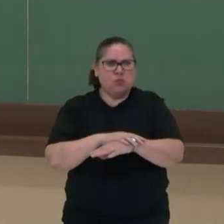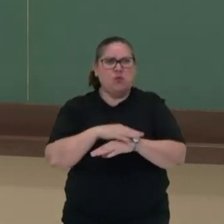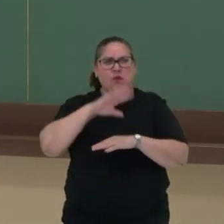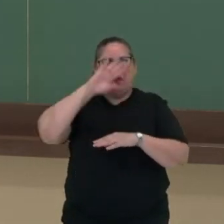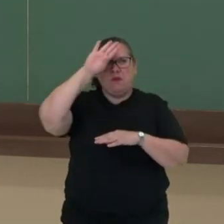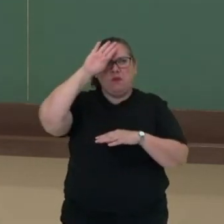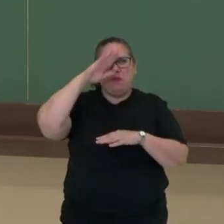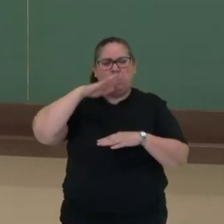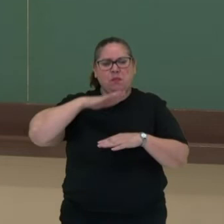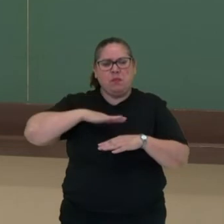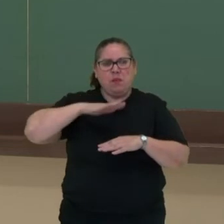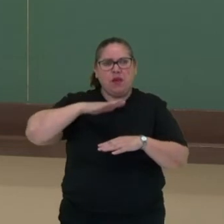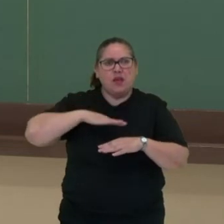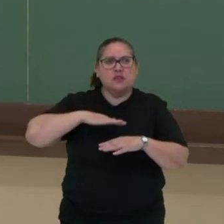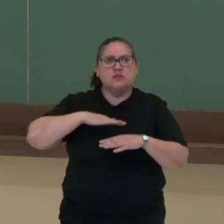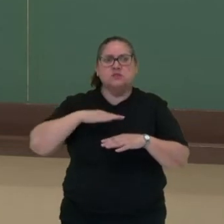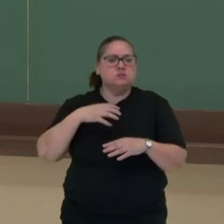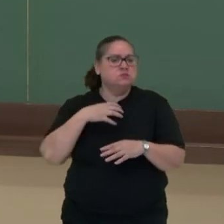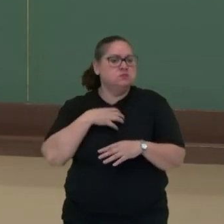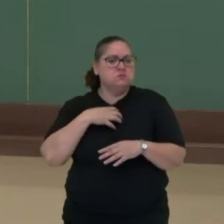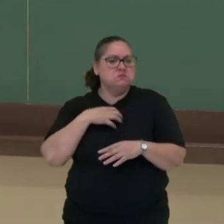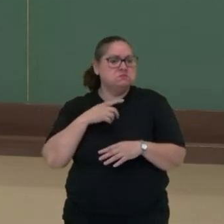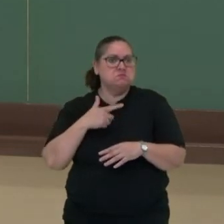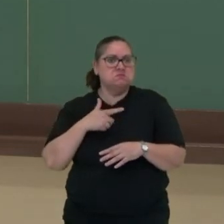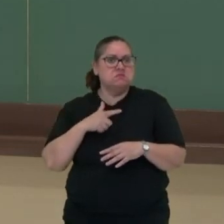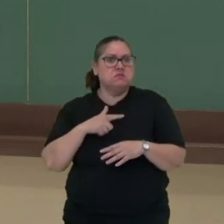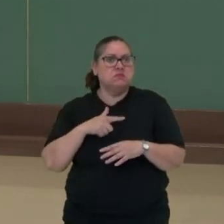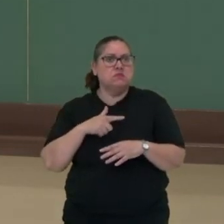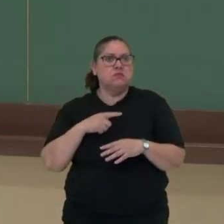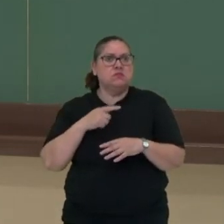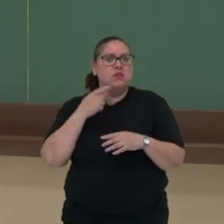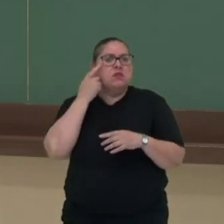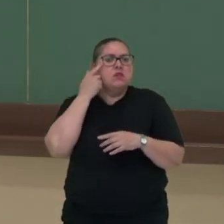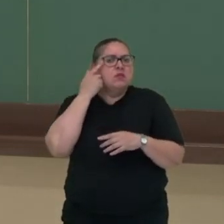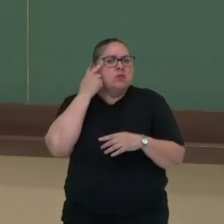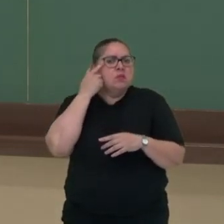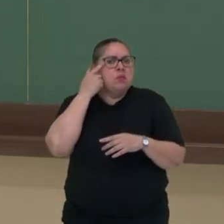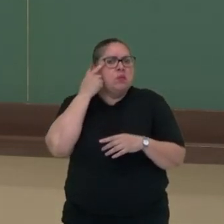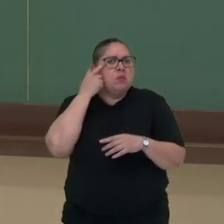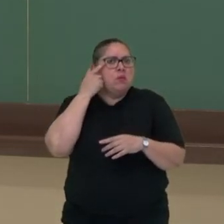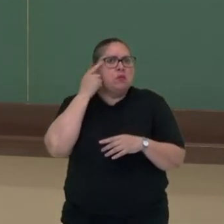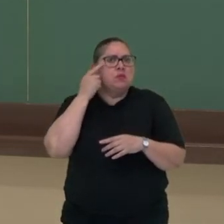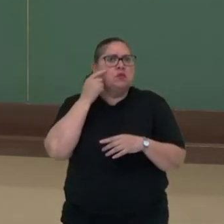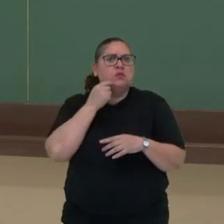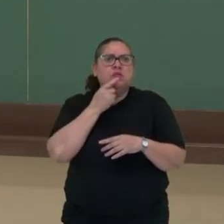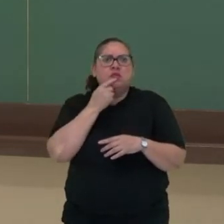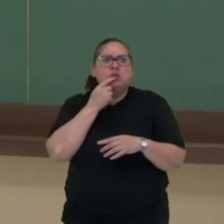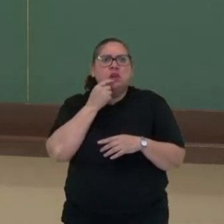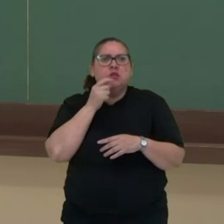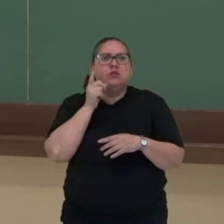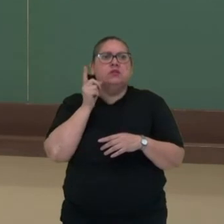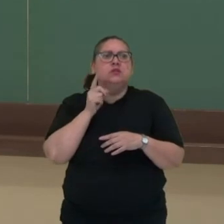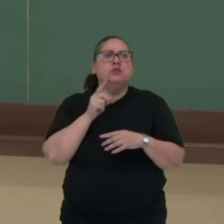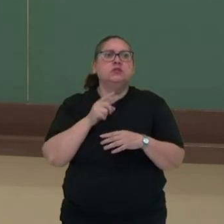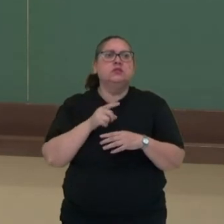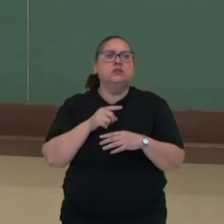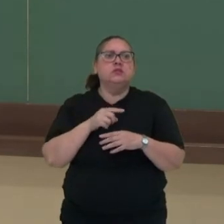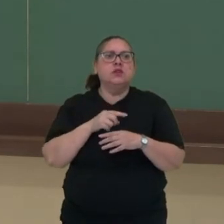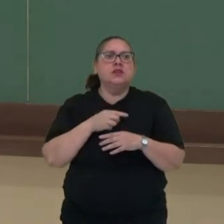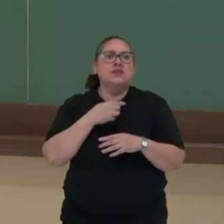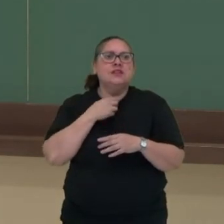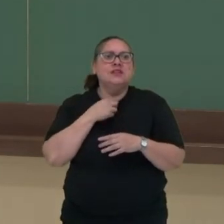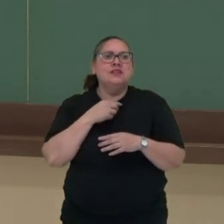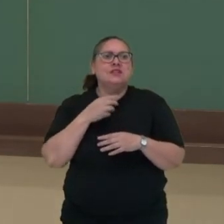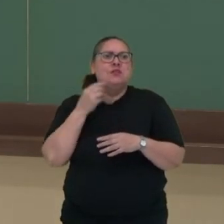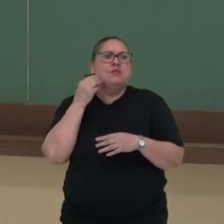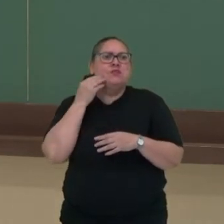baixa, muitas vezes não sentida, conjuntivite, que é o olho vermelhinho, mialgia